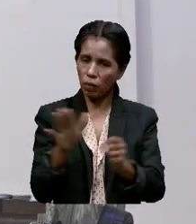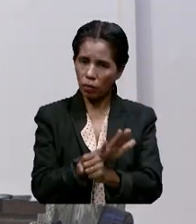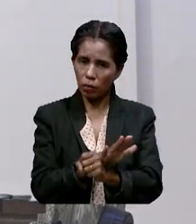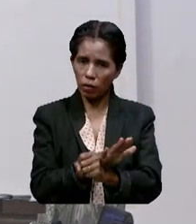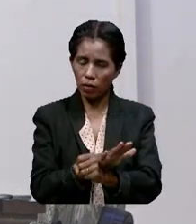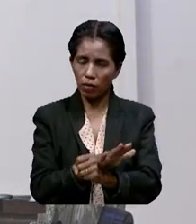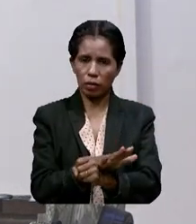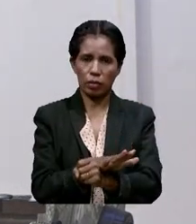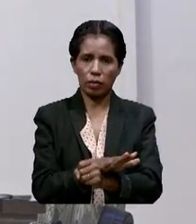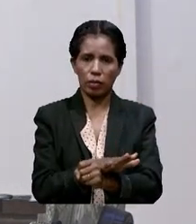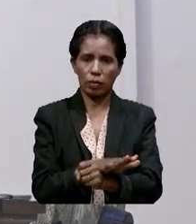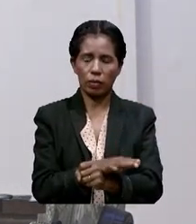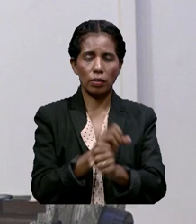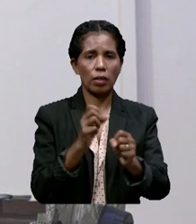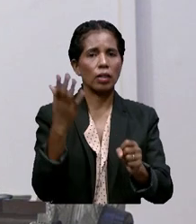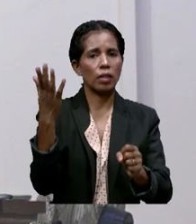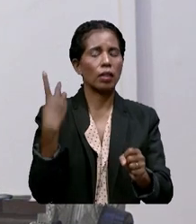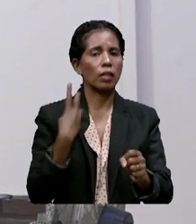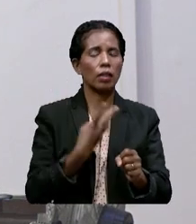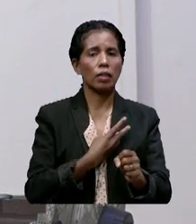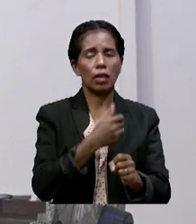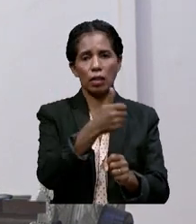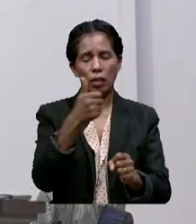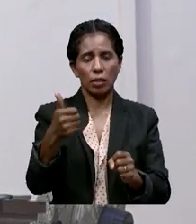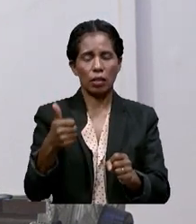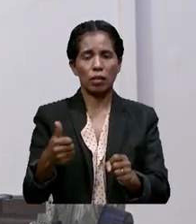hafon e a ita ideia que fuan